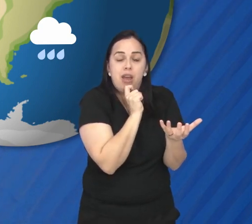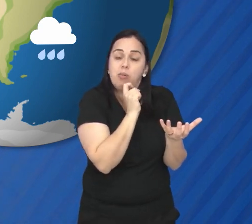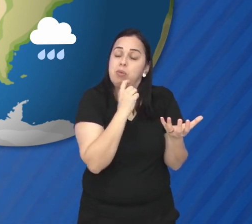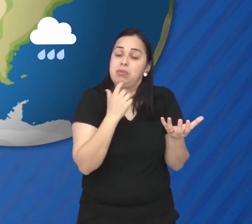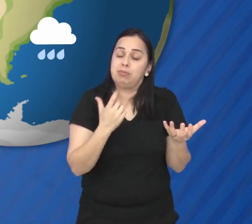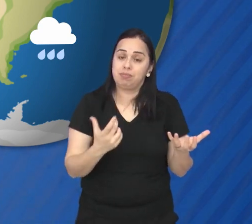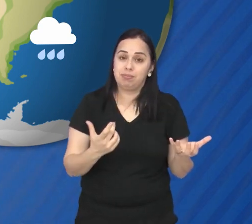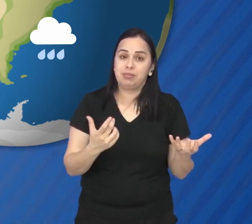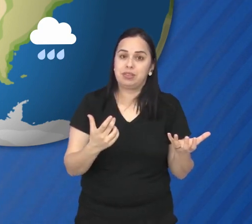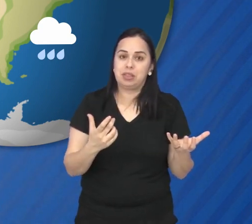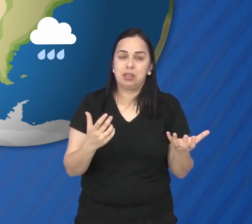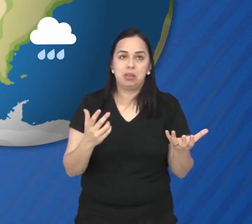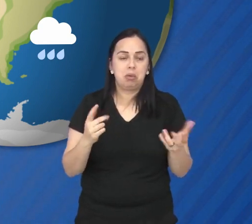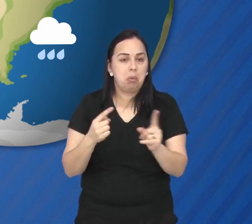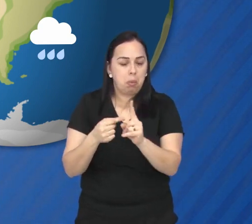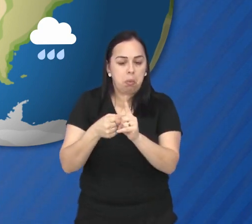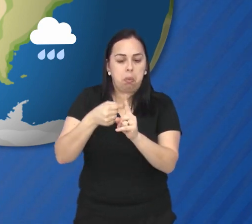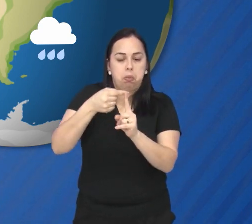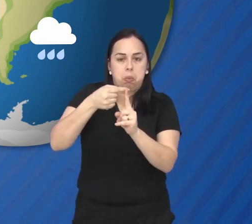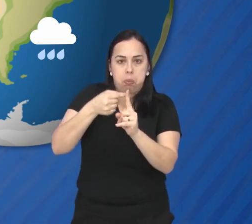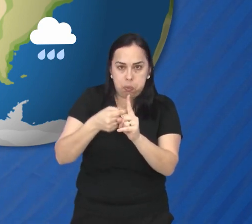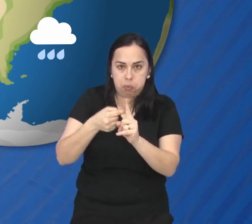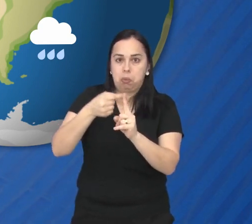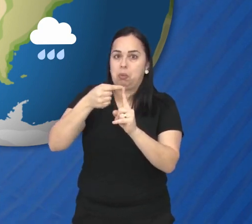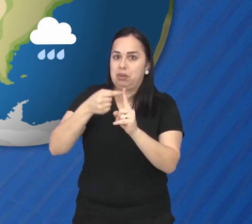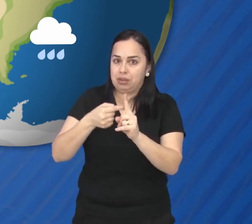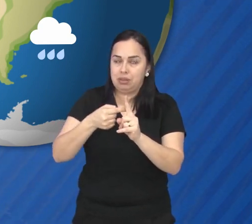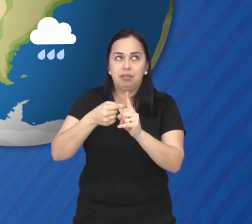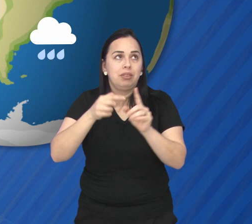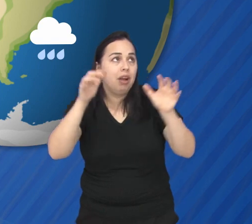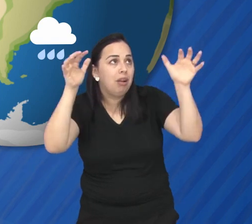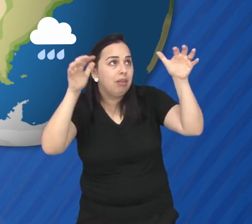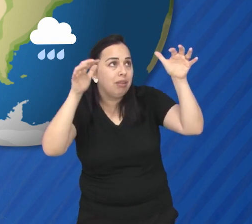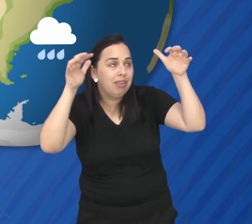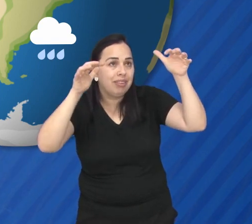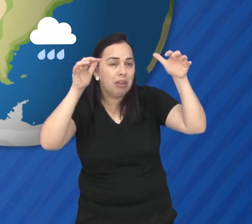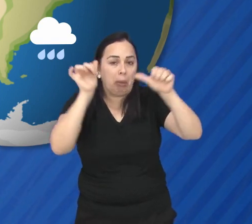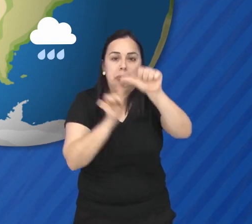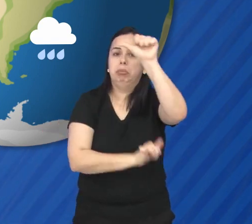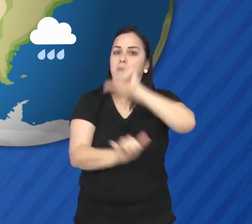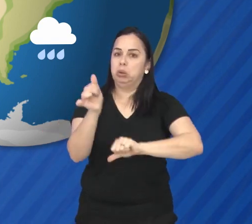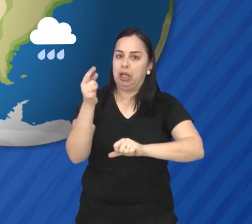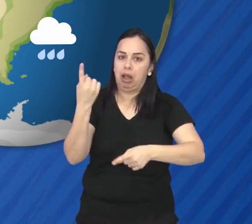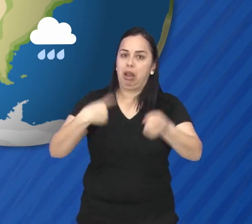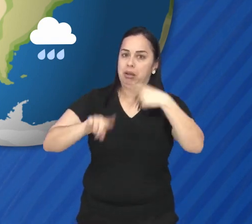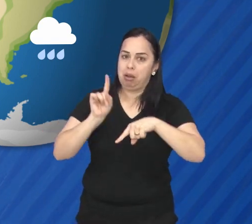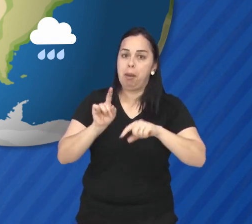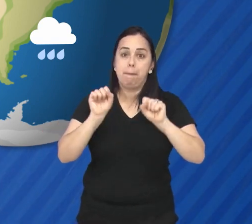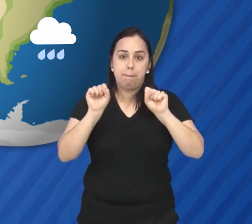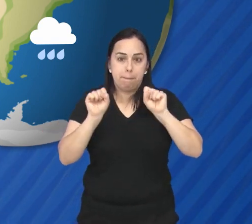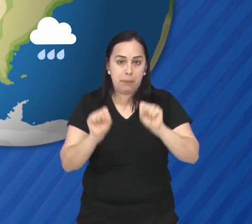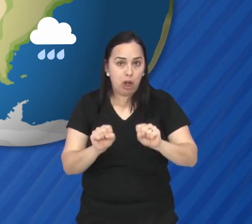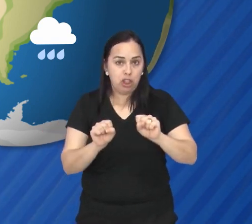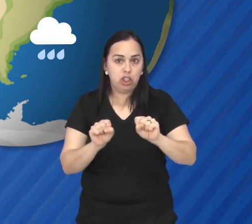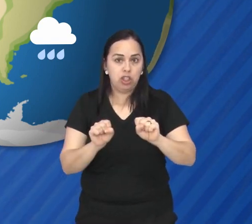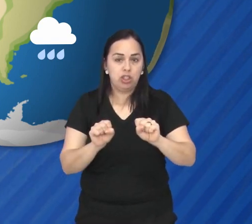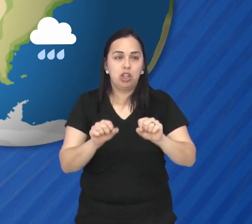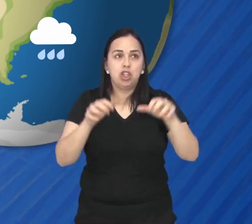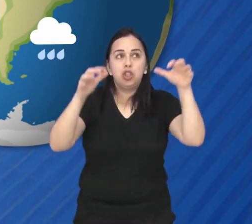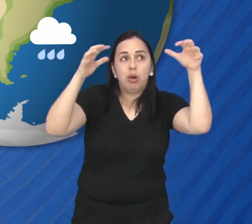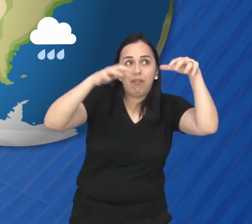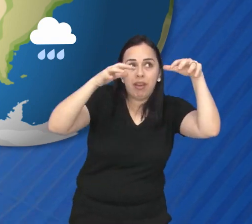esfria e, consequentemente, as temperaturas e a incidência de chuvas são alteradas. Pode